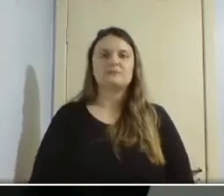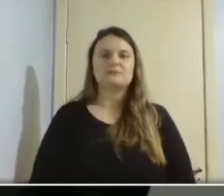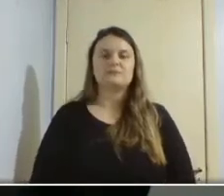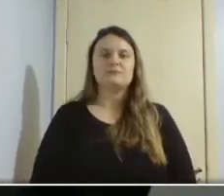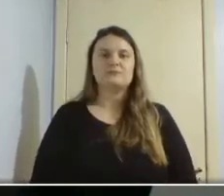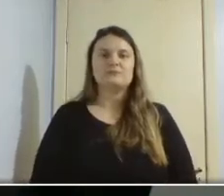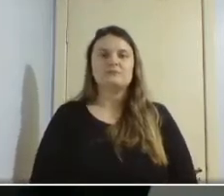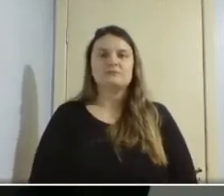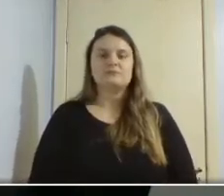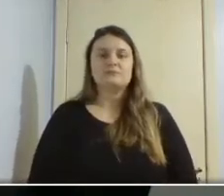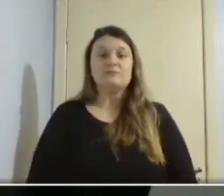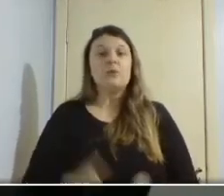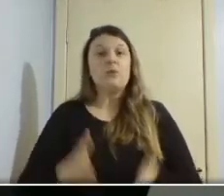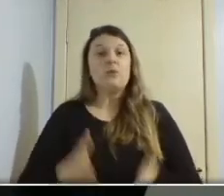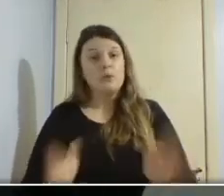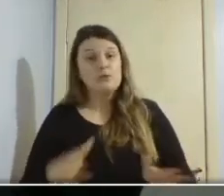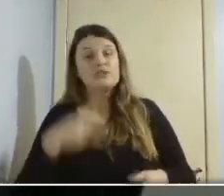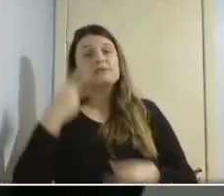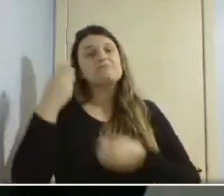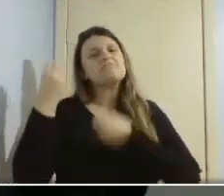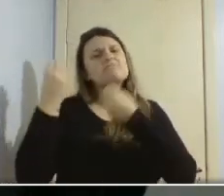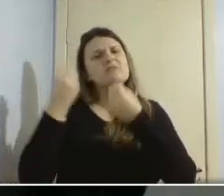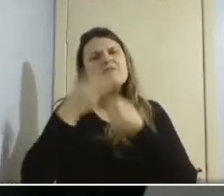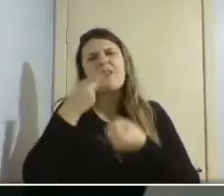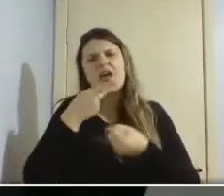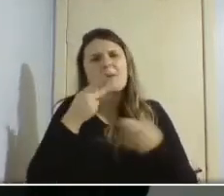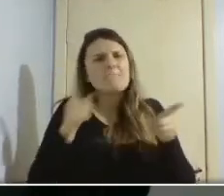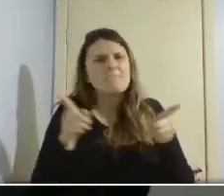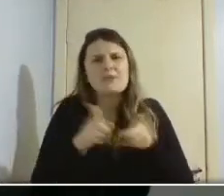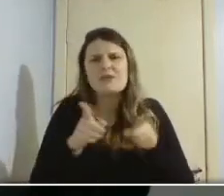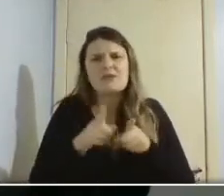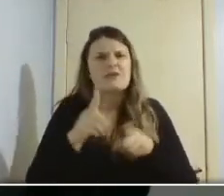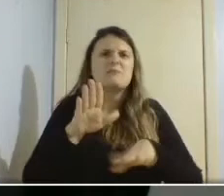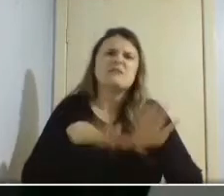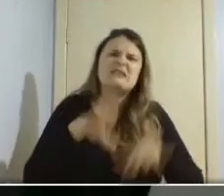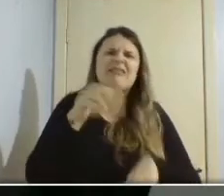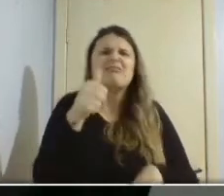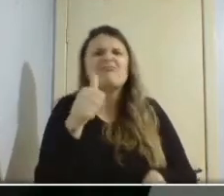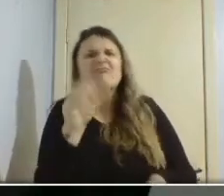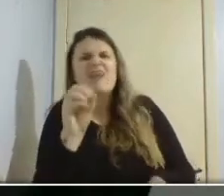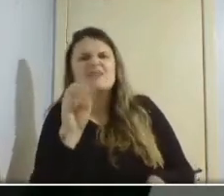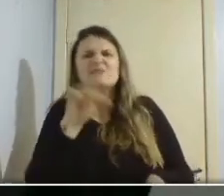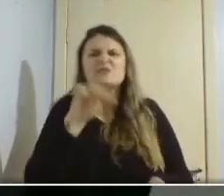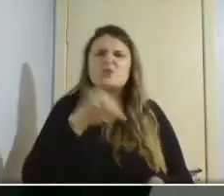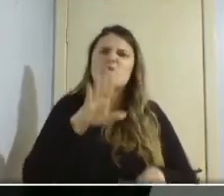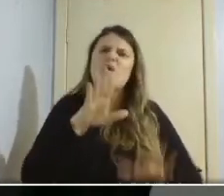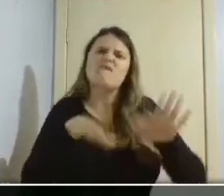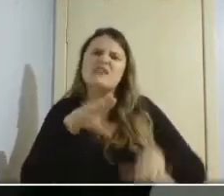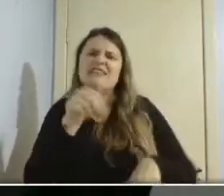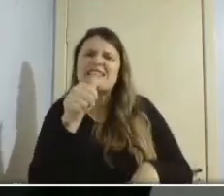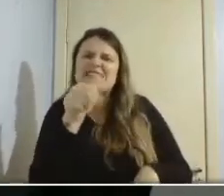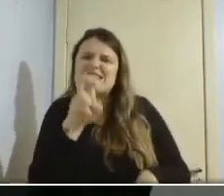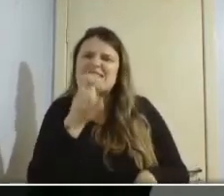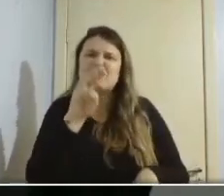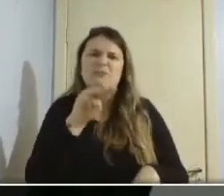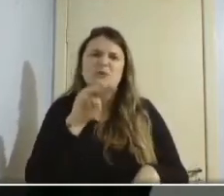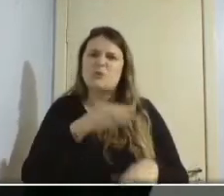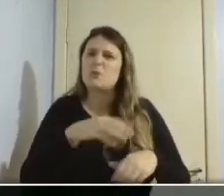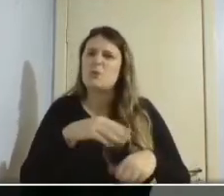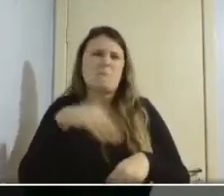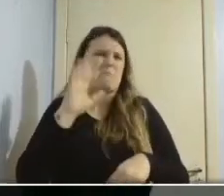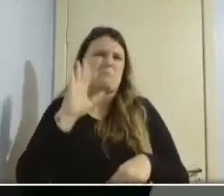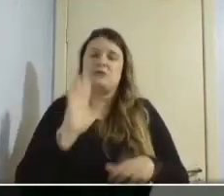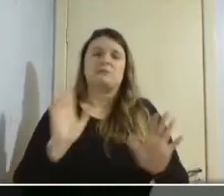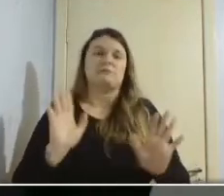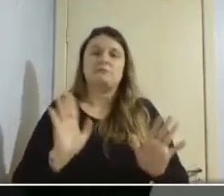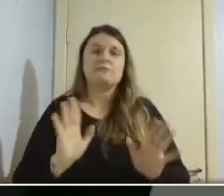fazer um relato breve aqui, nos próximos 10 minutos, talvez 15 no máximo, a respeito do projeto